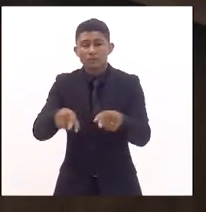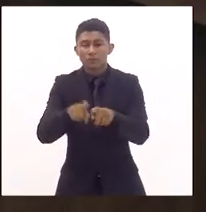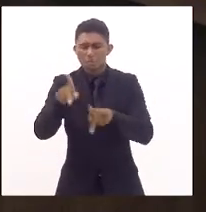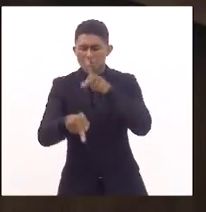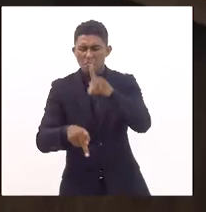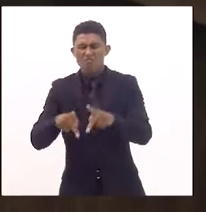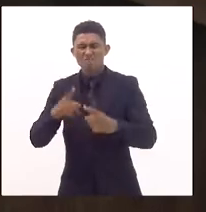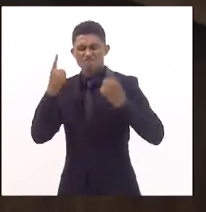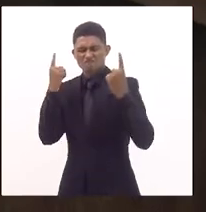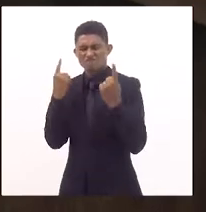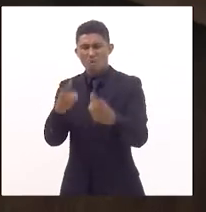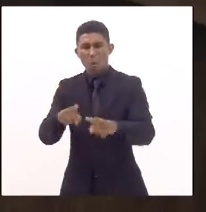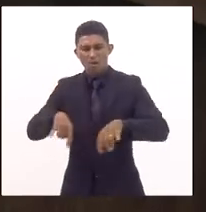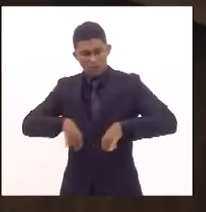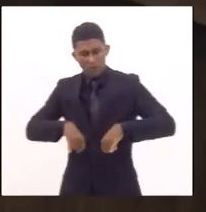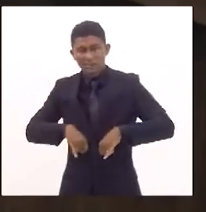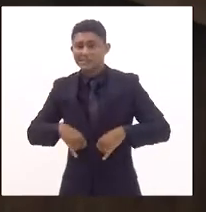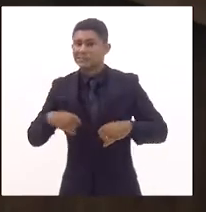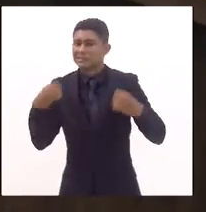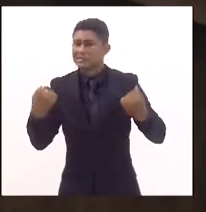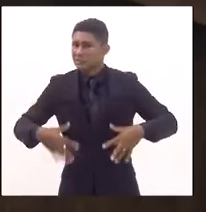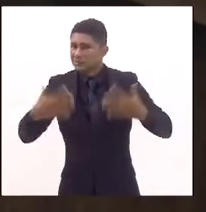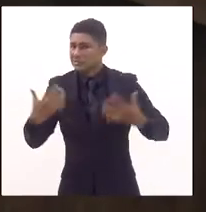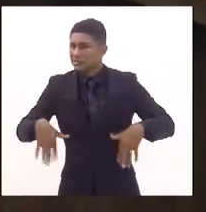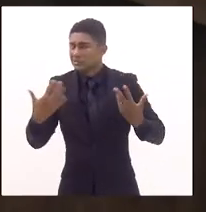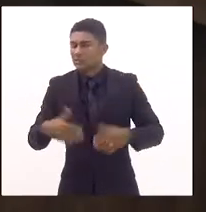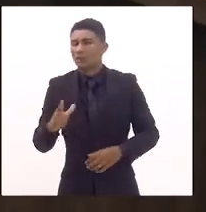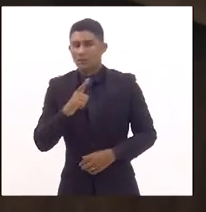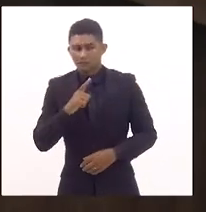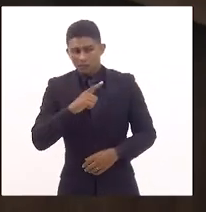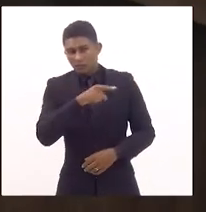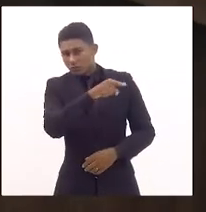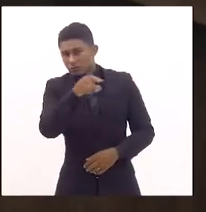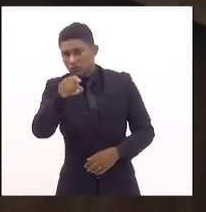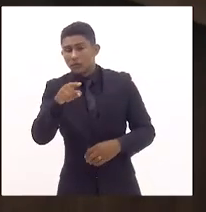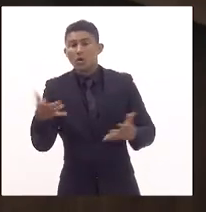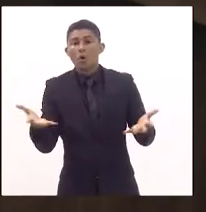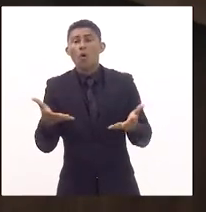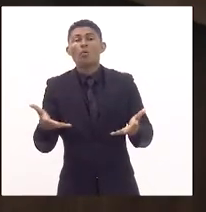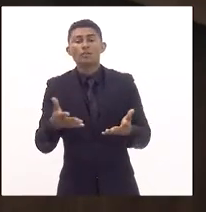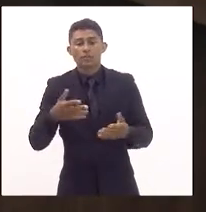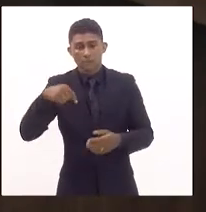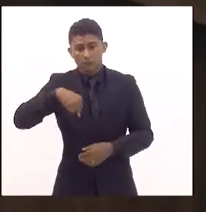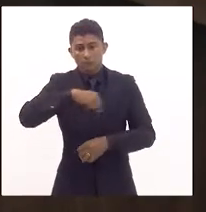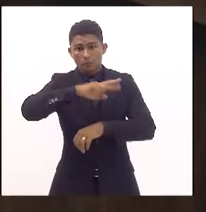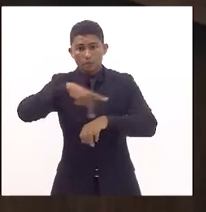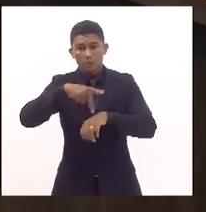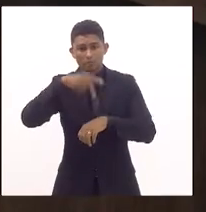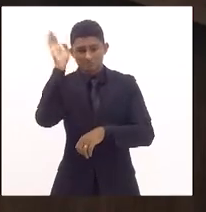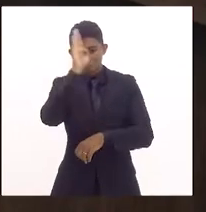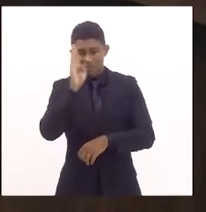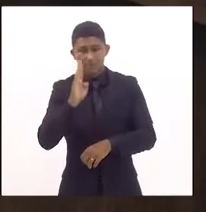população, em que hoje o maior retrato desse país é a fome e a miséria.